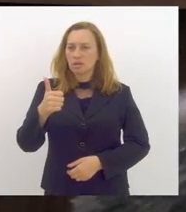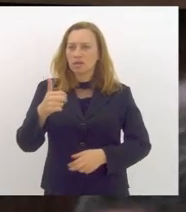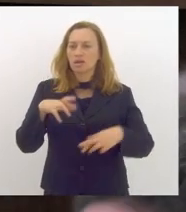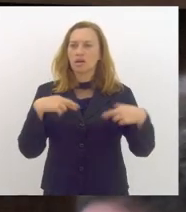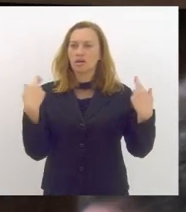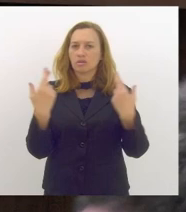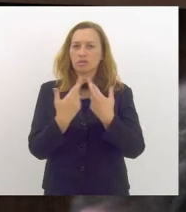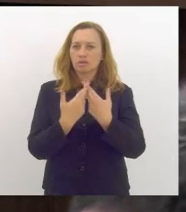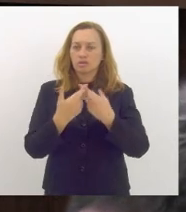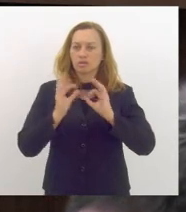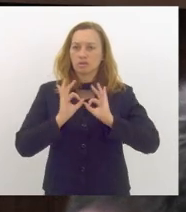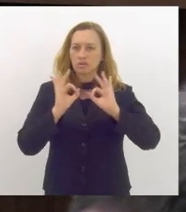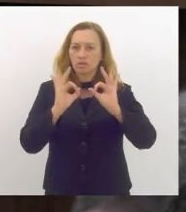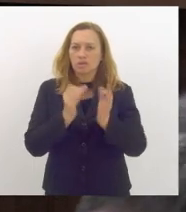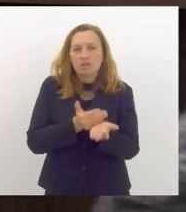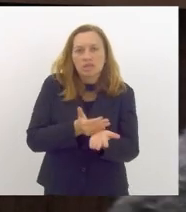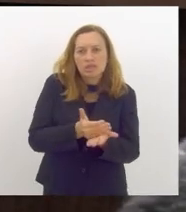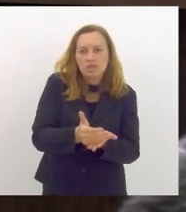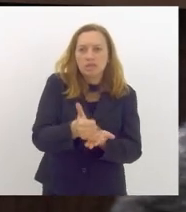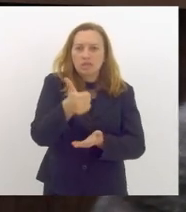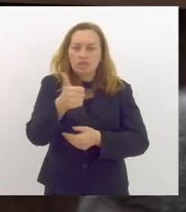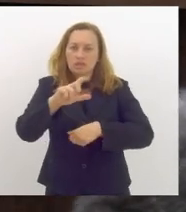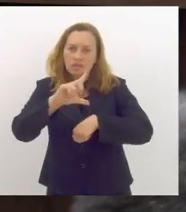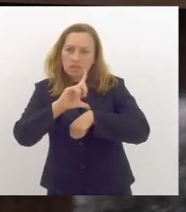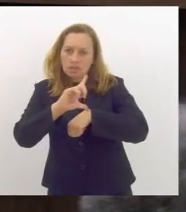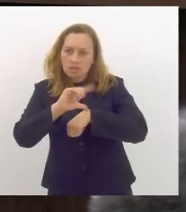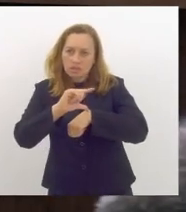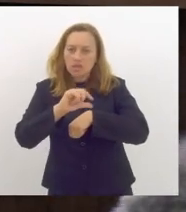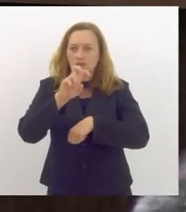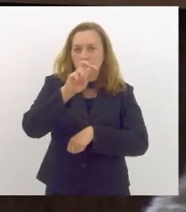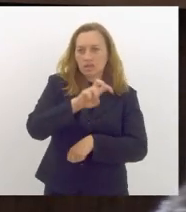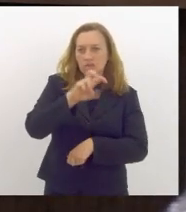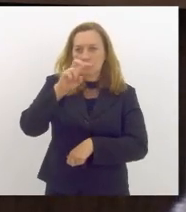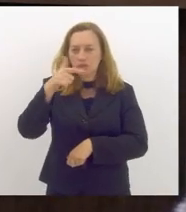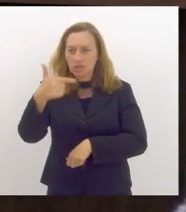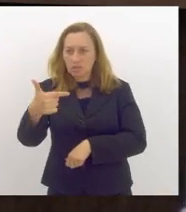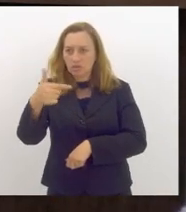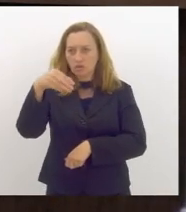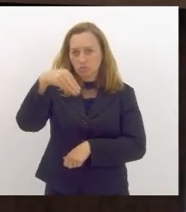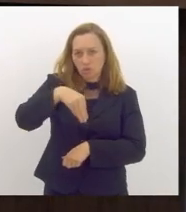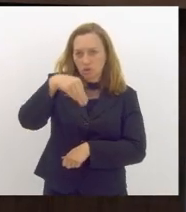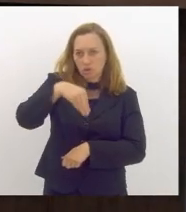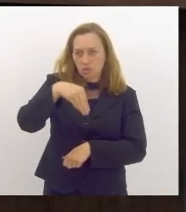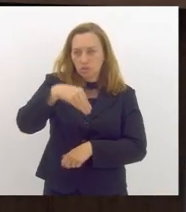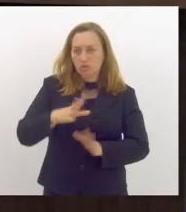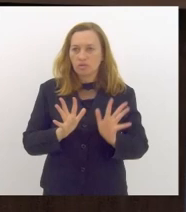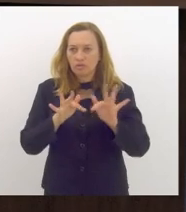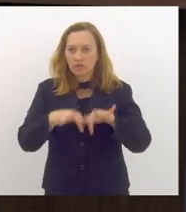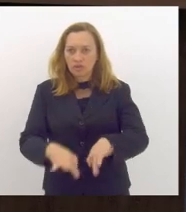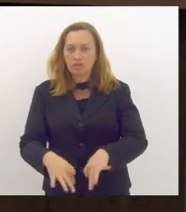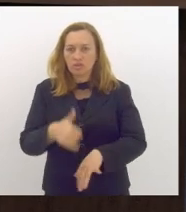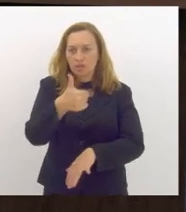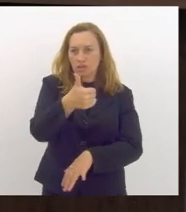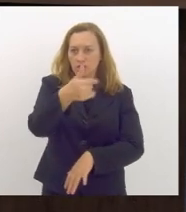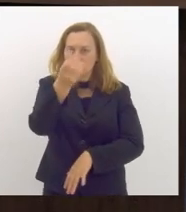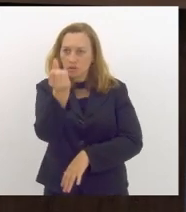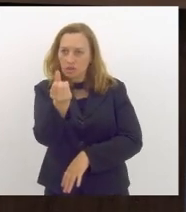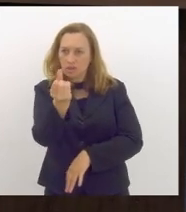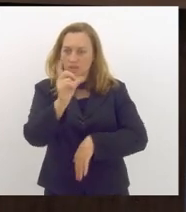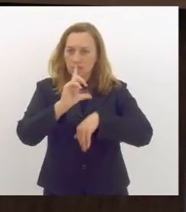extraordinária que iniciada as 15:52 encerrou-se às